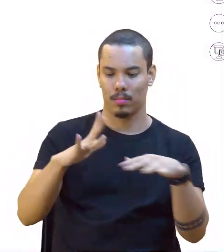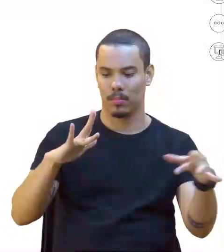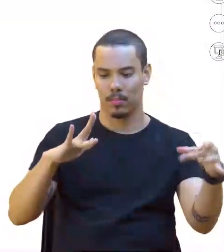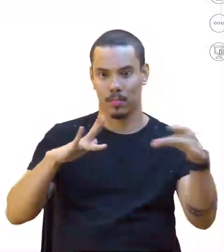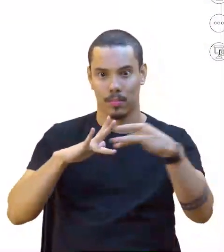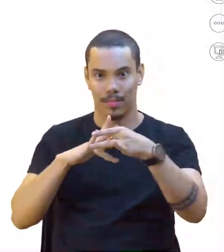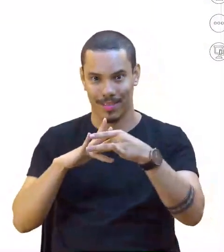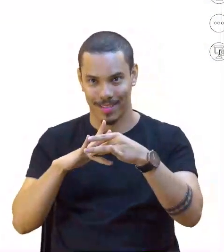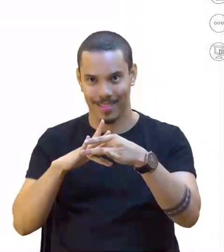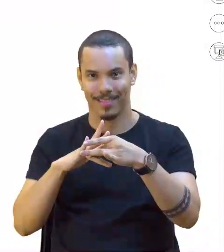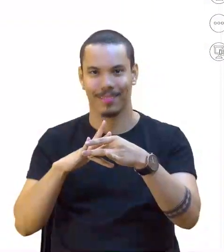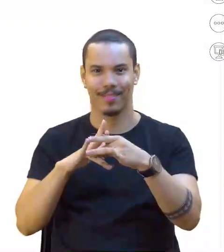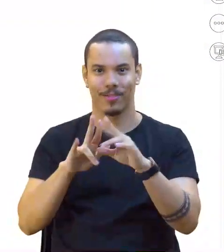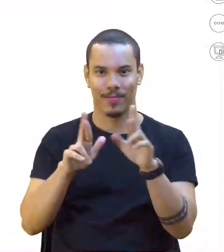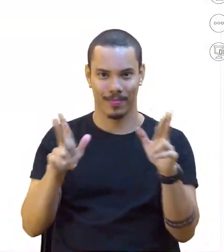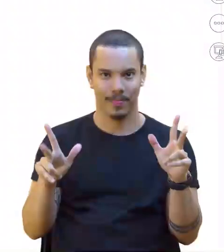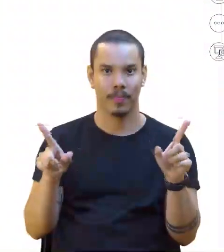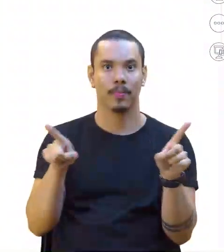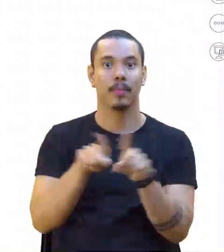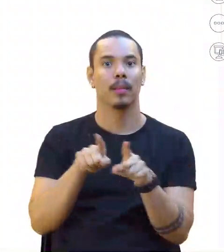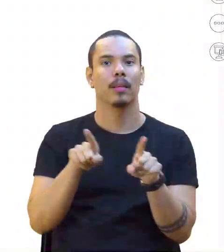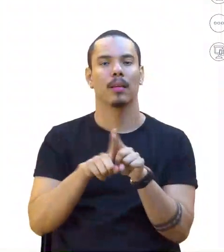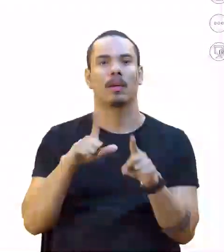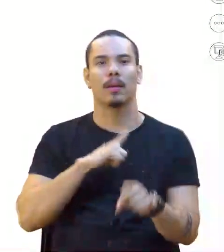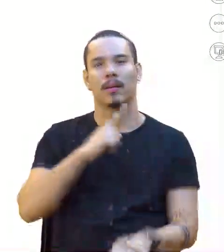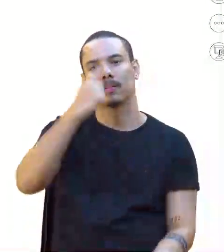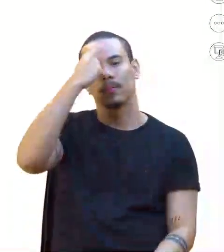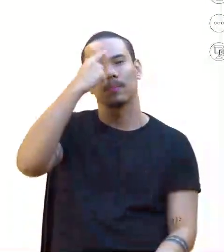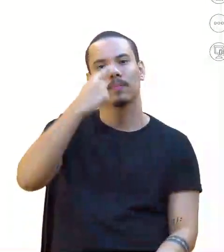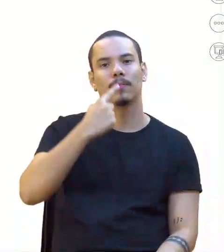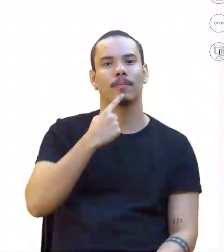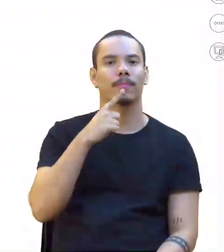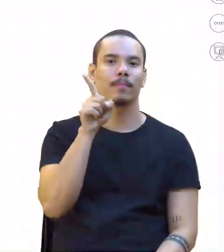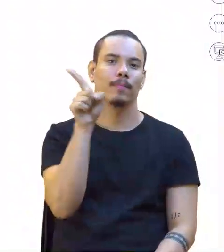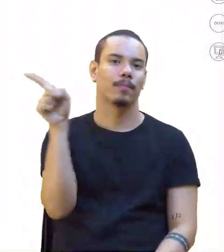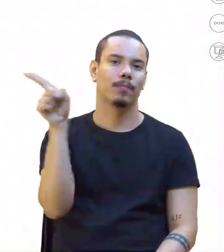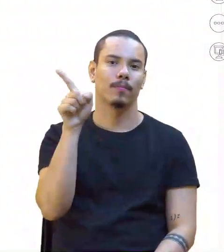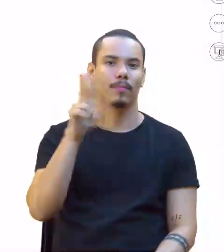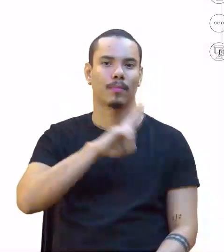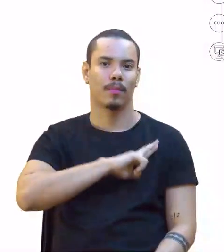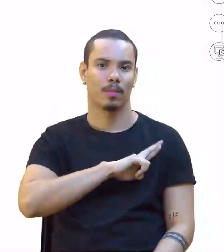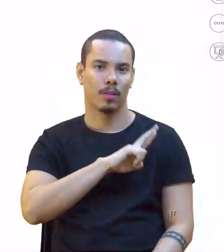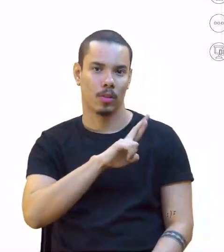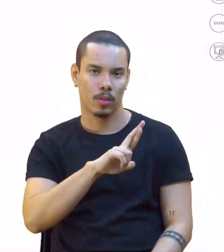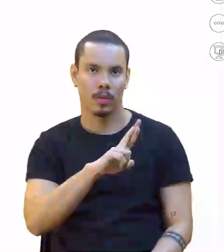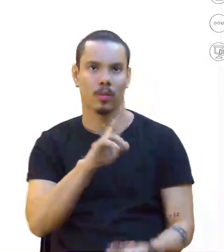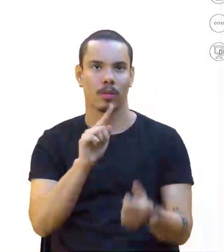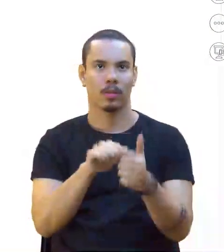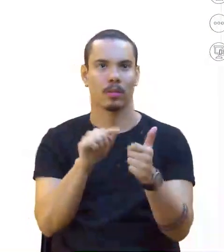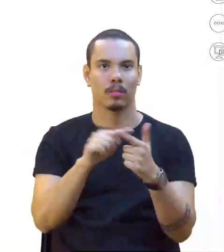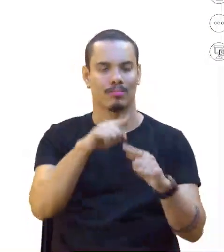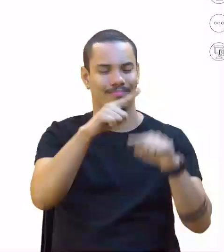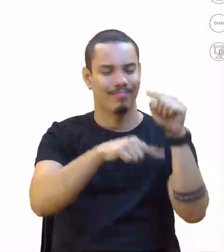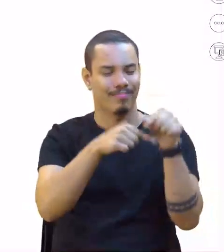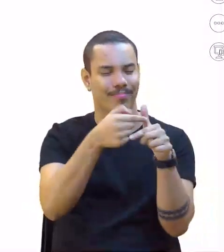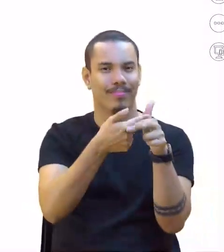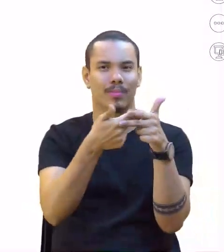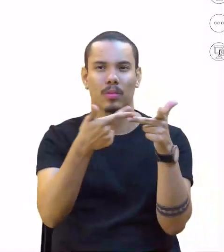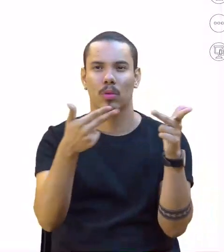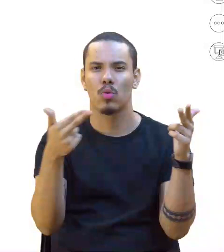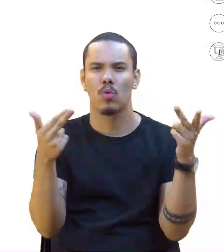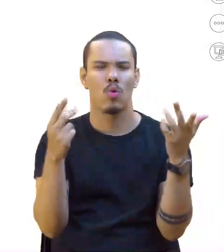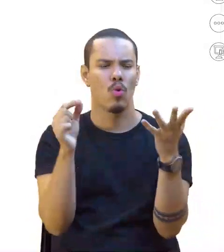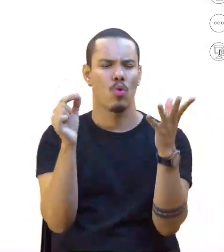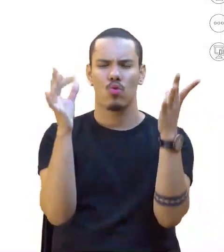utensílios? Não tem ali as imagens nas religiões? Não tem, cara, é tanta coisa no meio da